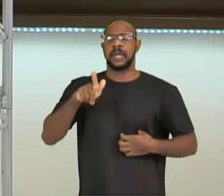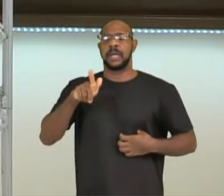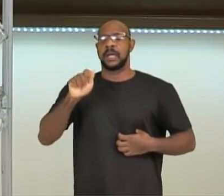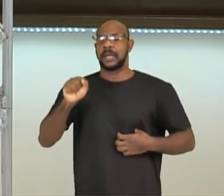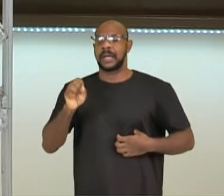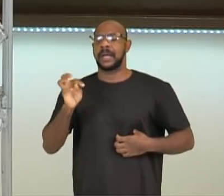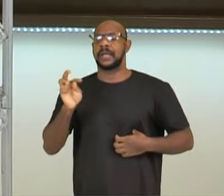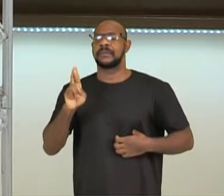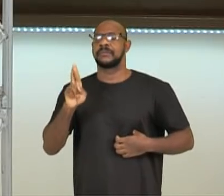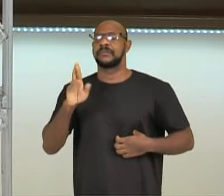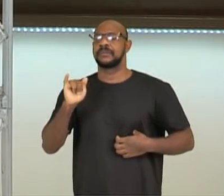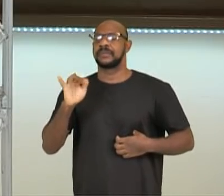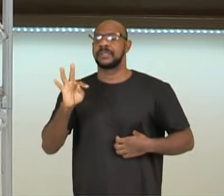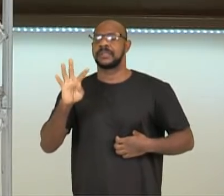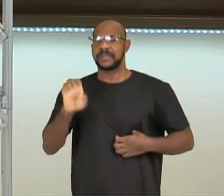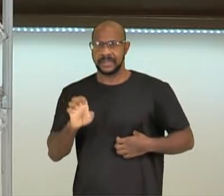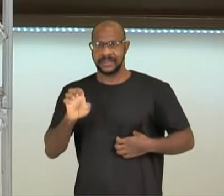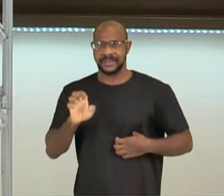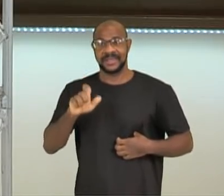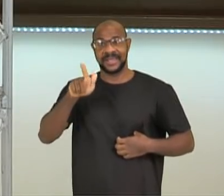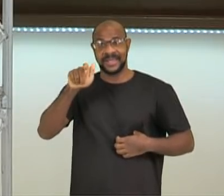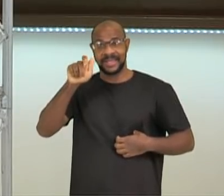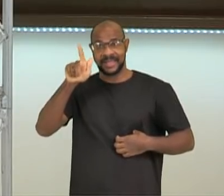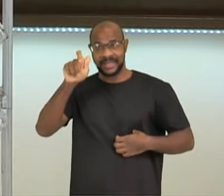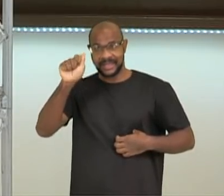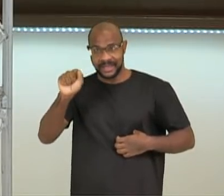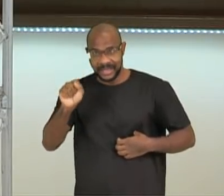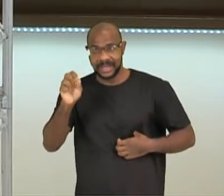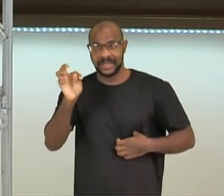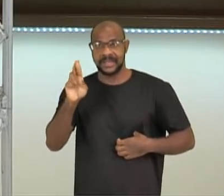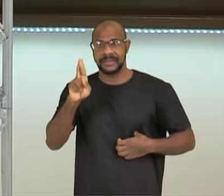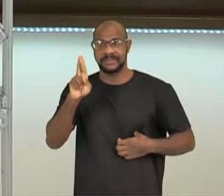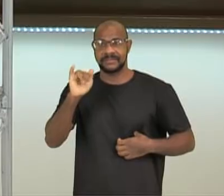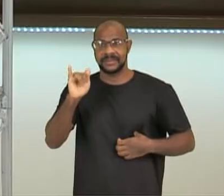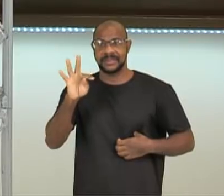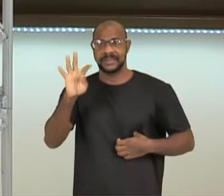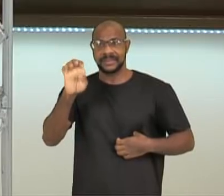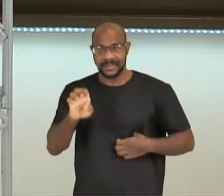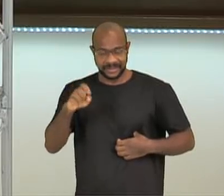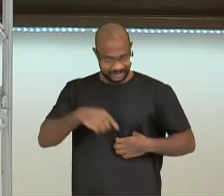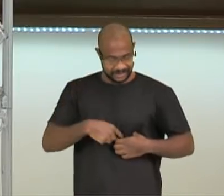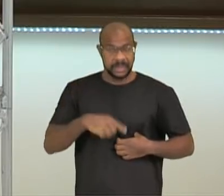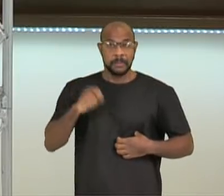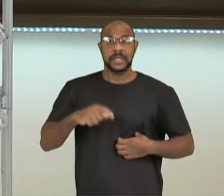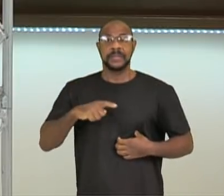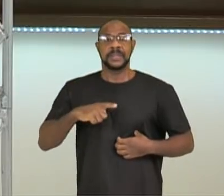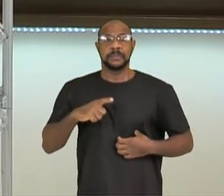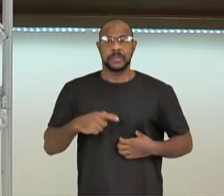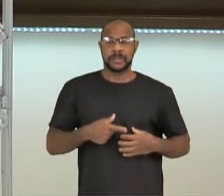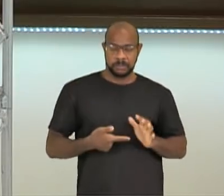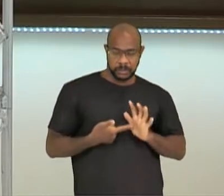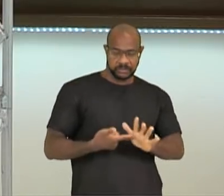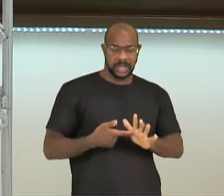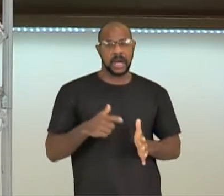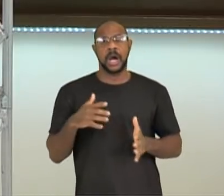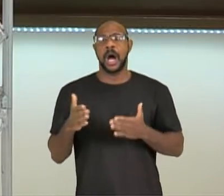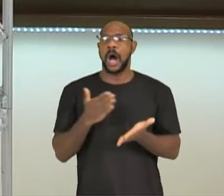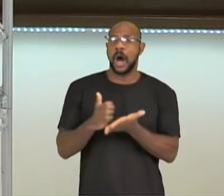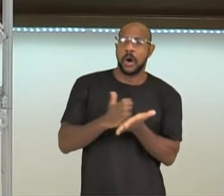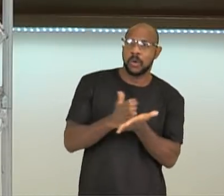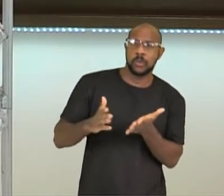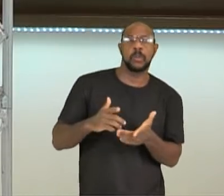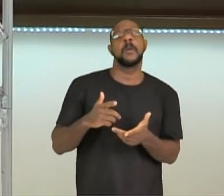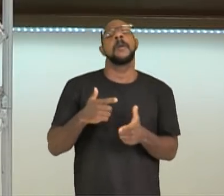mas esses sintomas podem, sim, ser sinais de algum problema conhecido ali